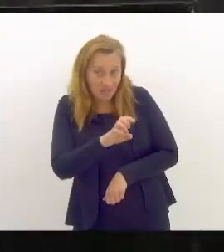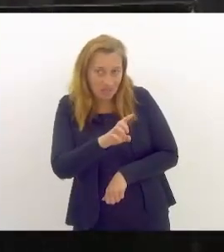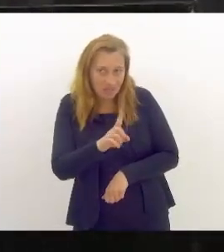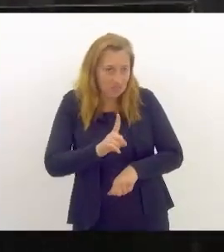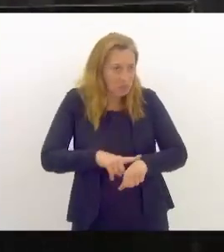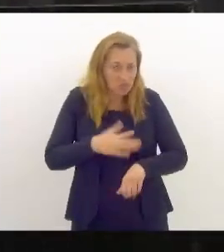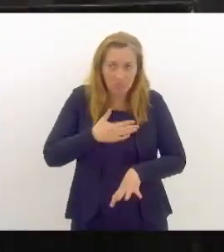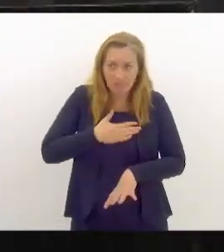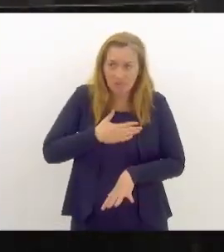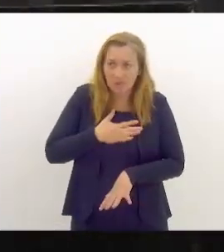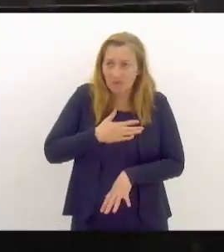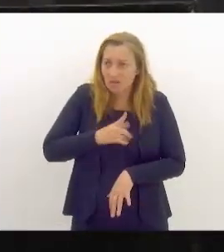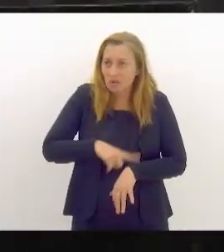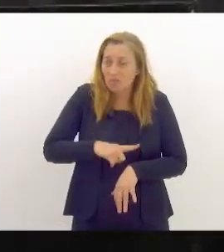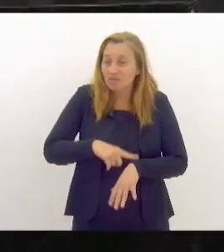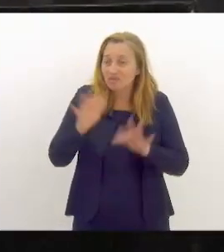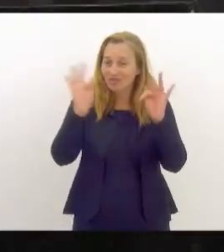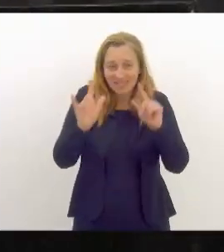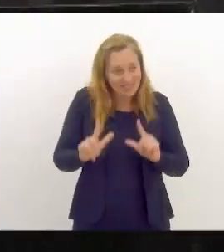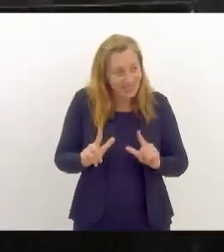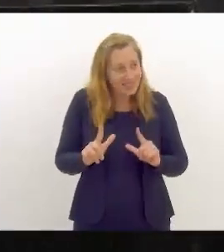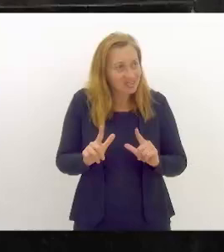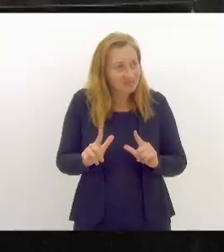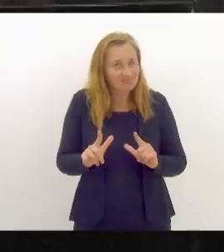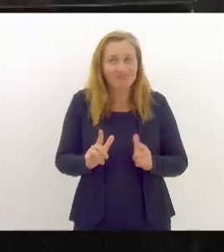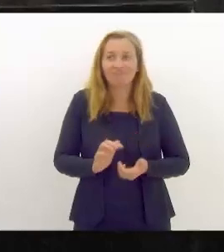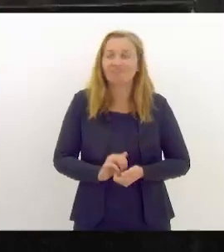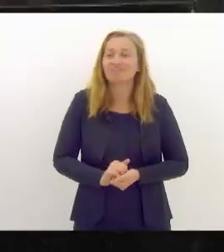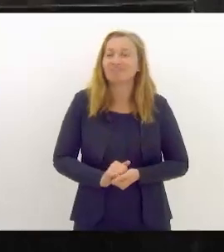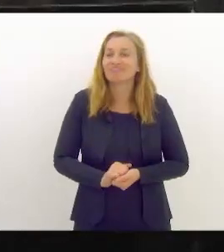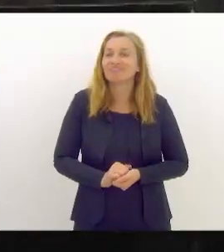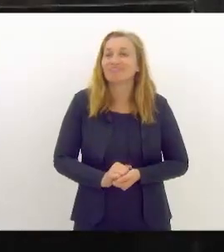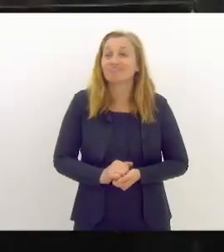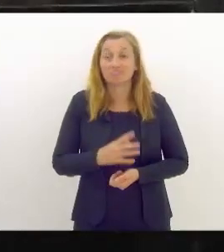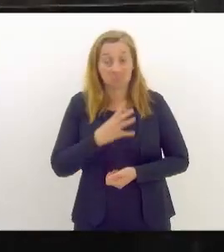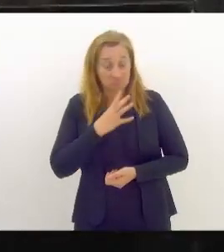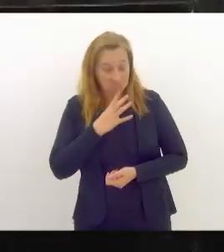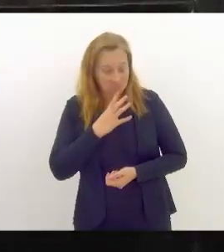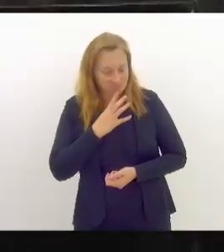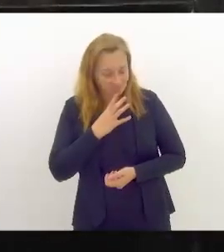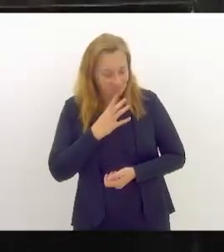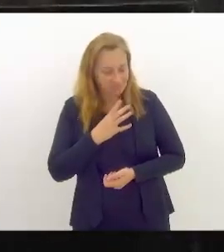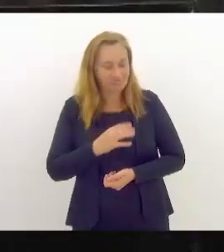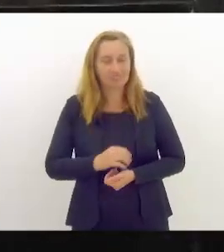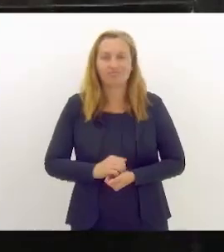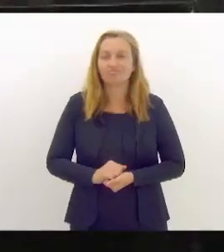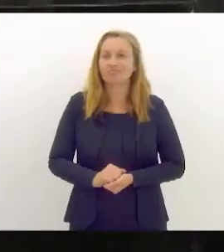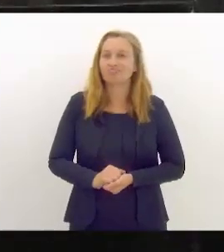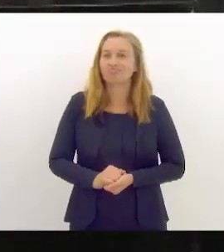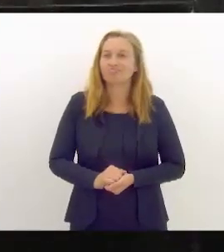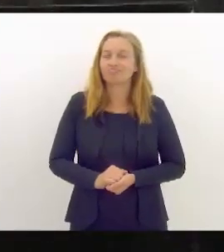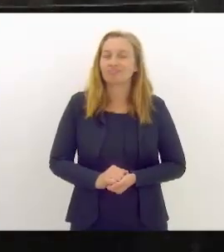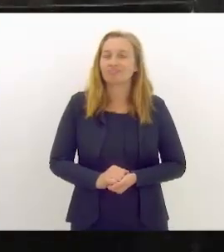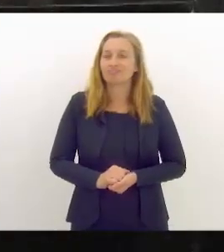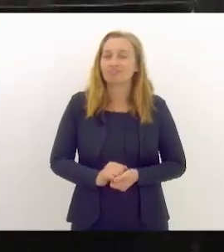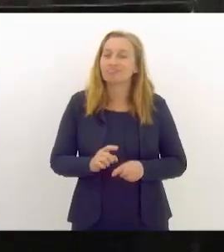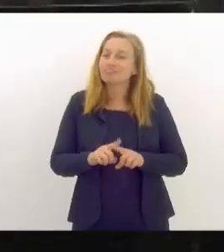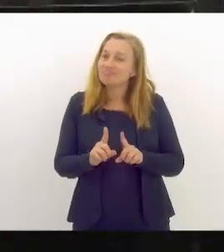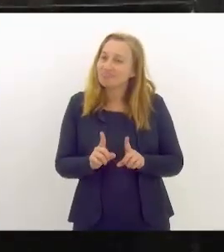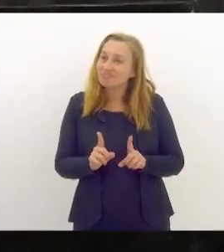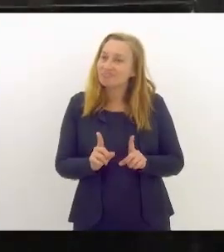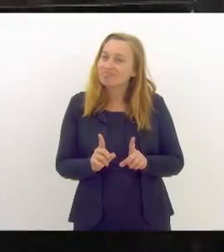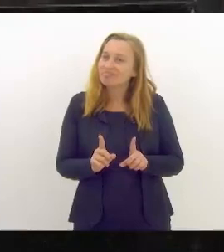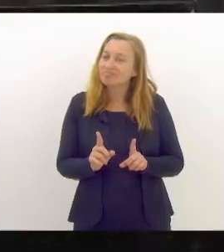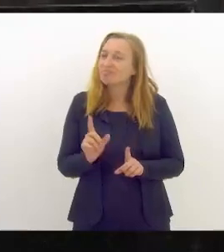Sem dúvida nenhuma é um momento de felicidade e eu reconheço isso mas da mesma